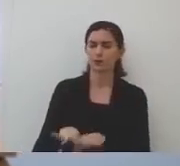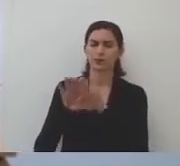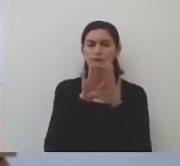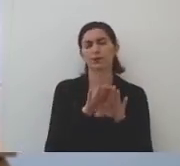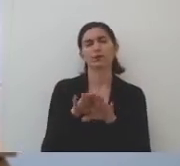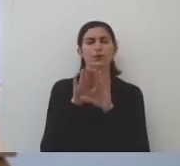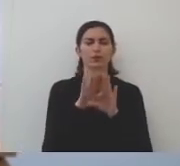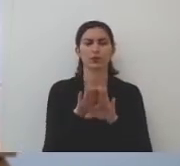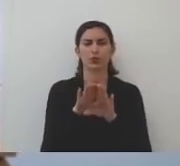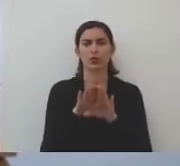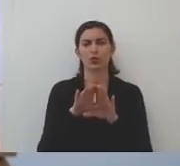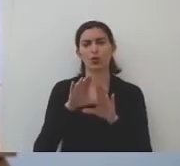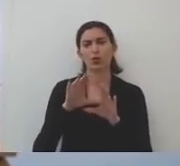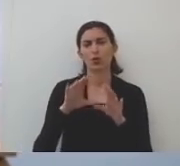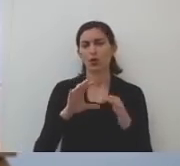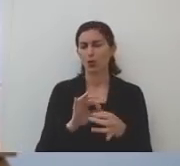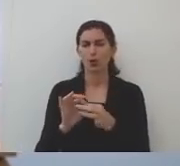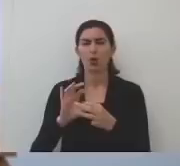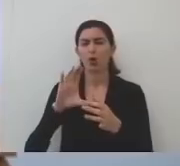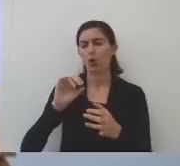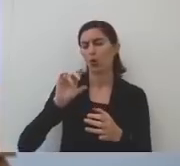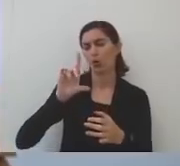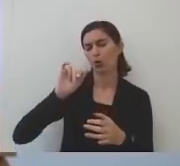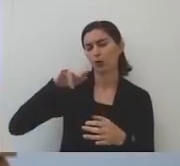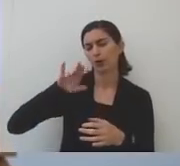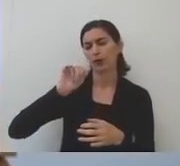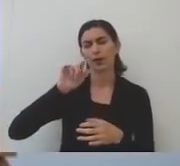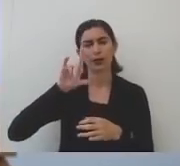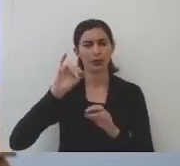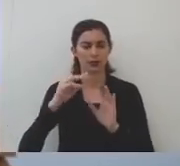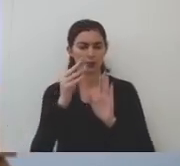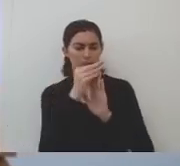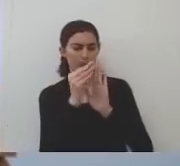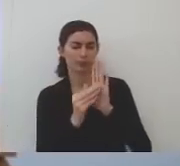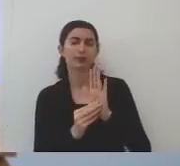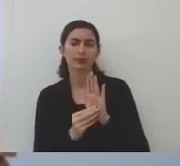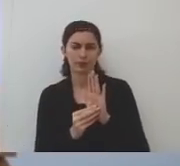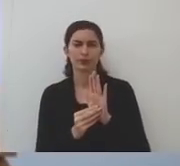gente vai trabalhar o coloquialismo, certo? Em